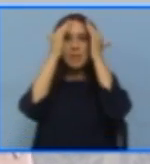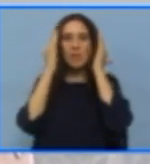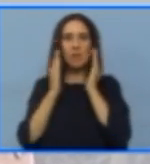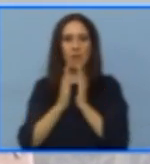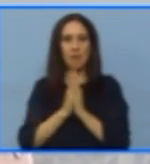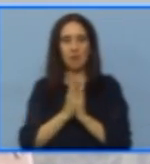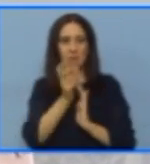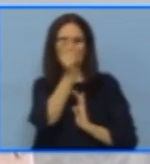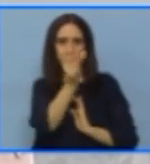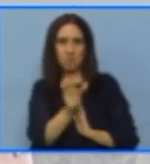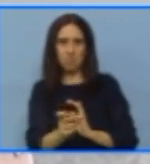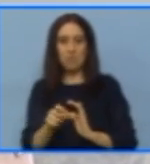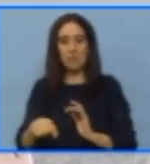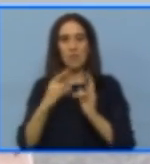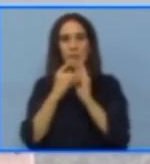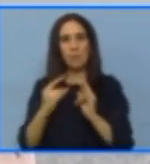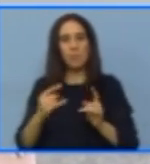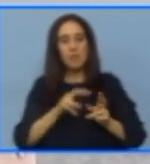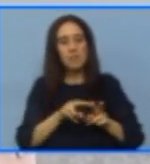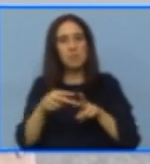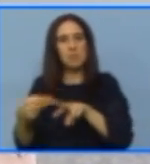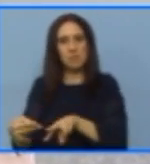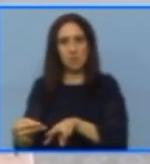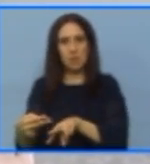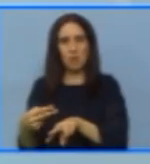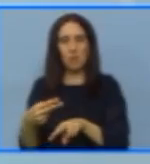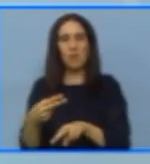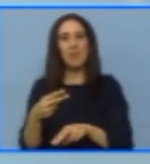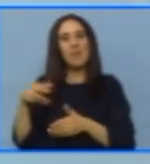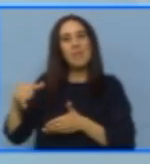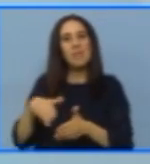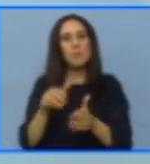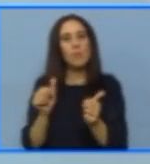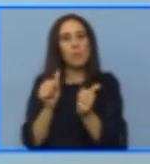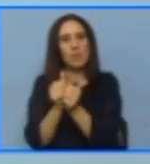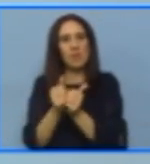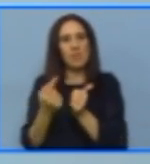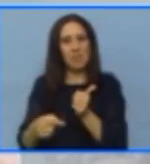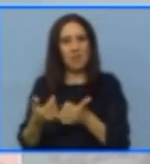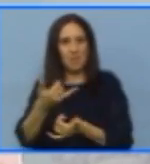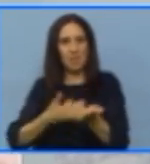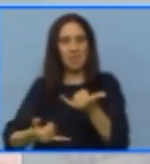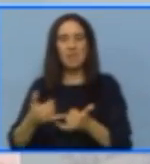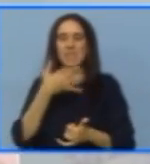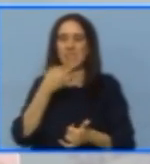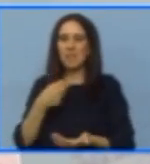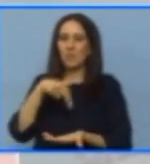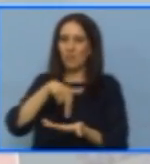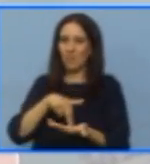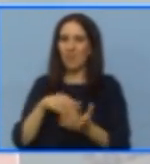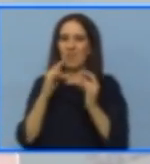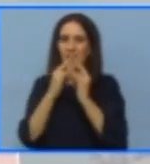servir para fazer esta transição de companheiros de caminho. E, portanto, temos a certeza que eles estarão connosco a